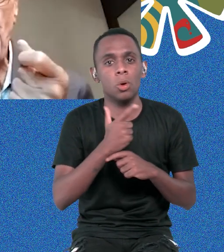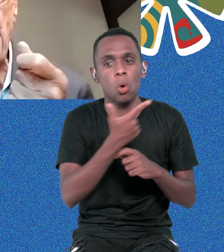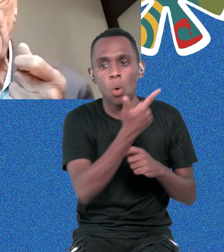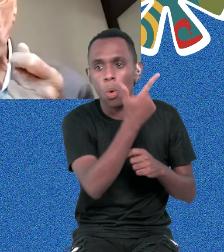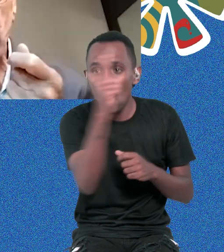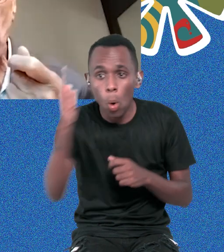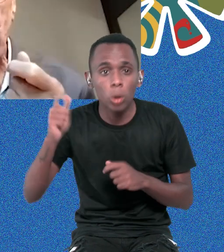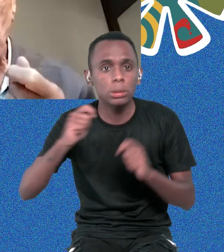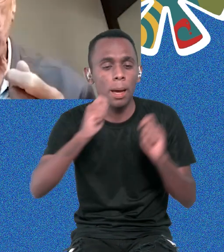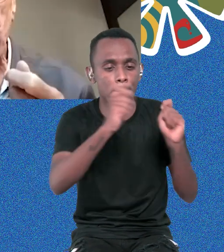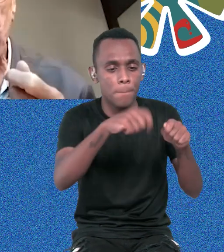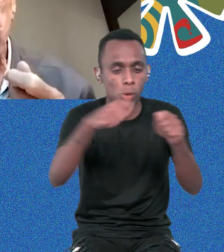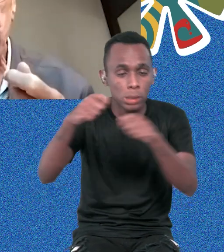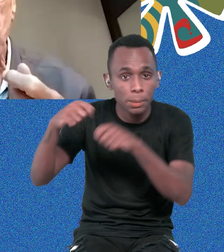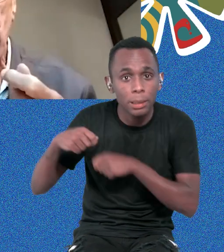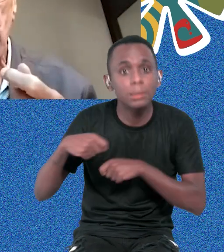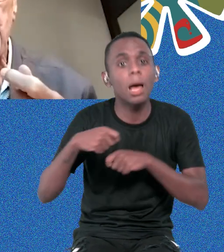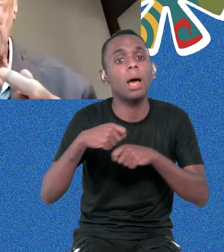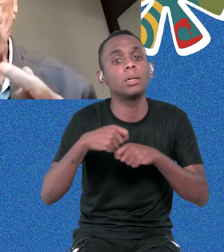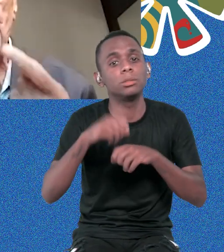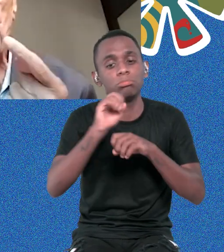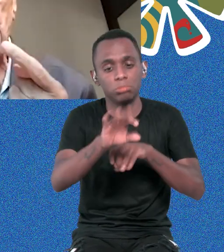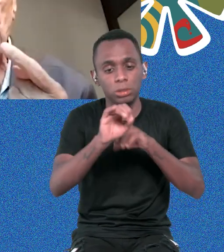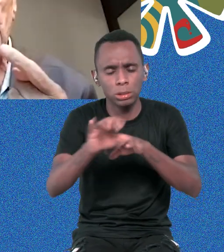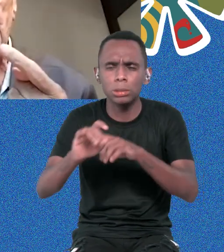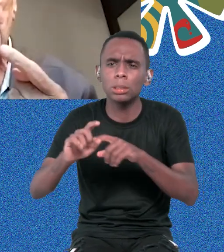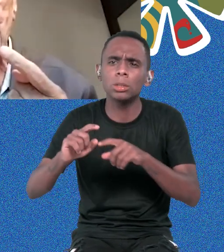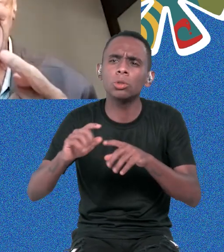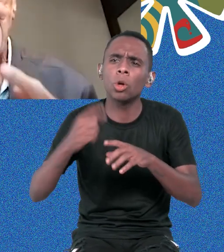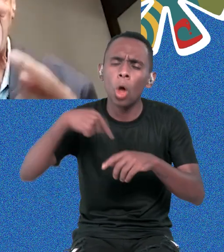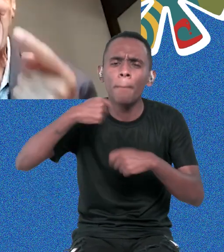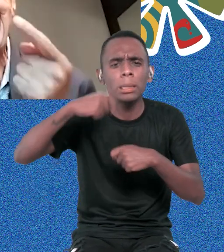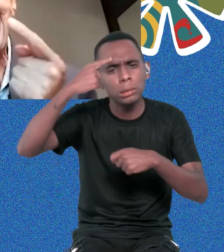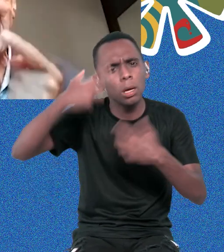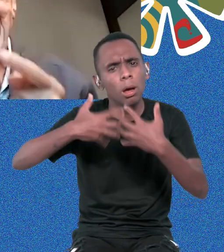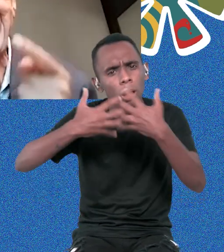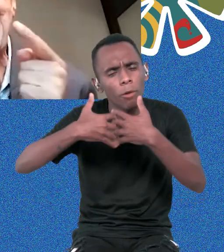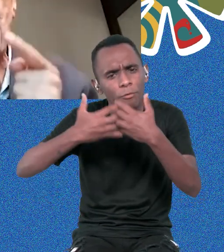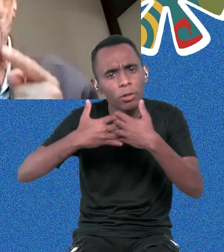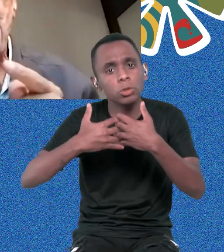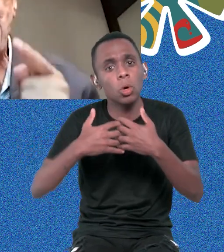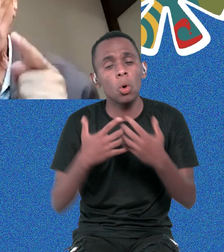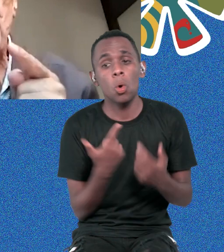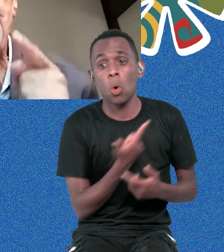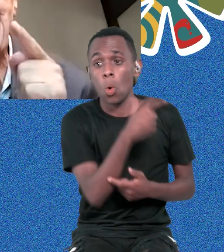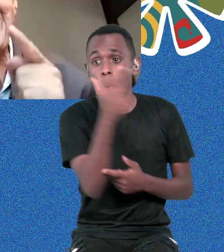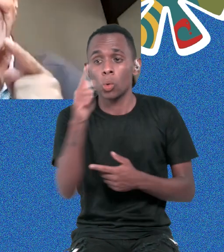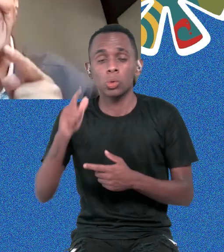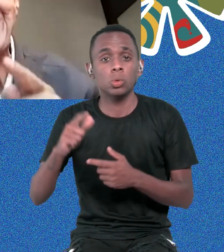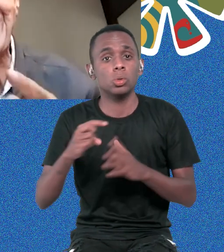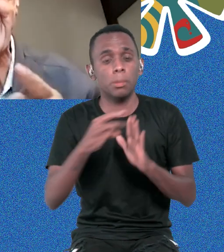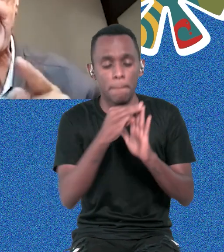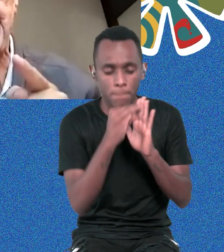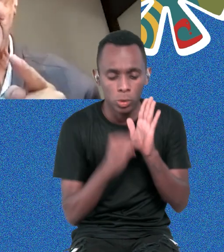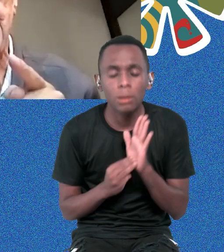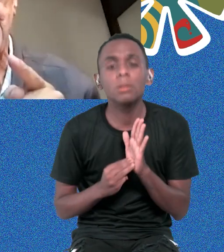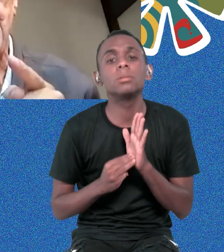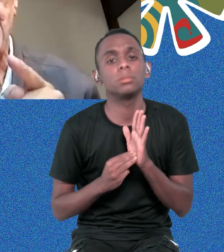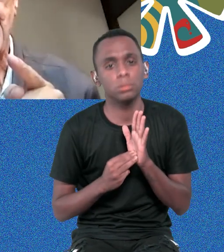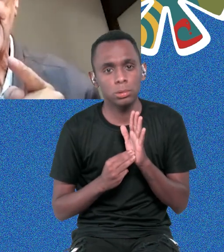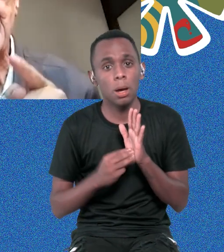outros sujeitos educadores, temos que nos perguntar, mas será que eles não afirmam outras